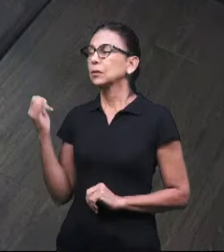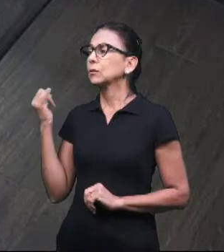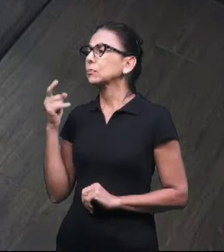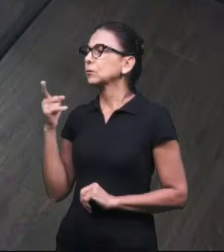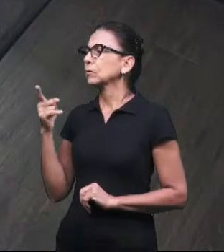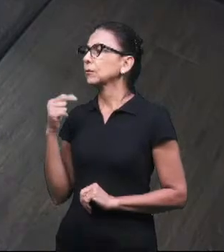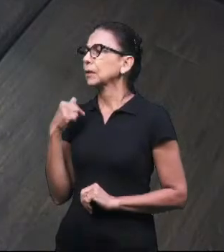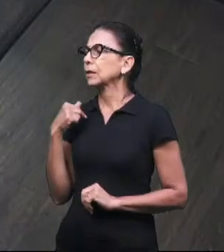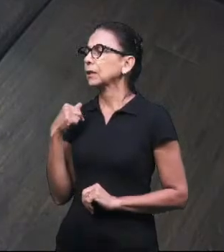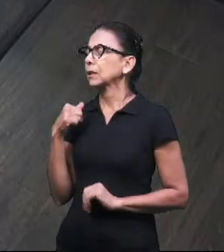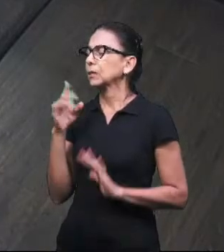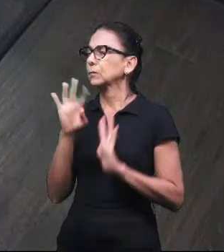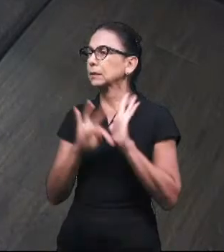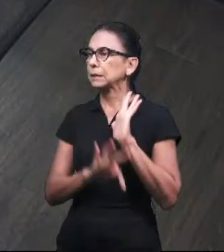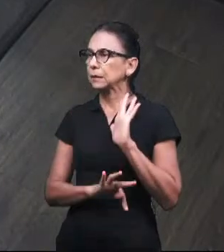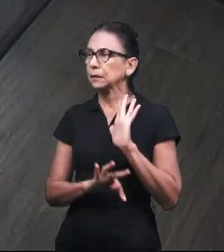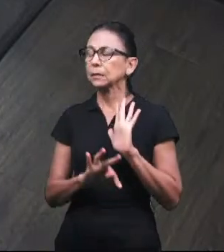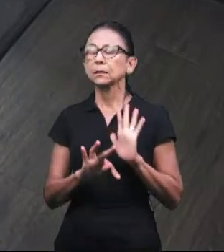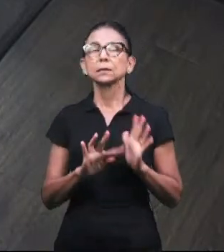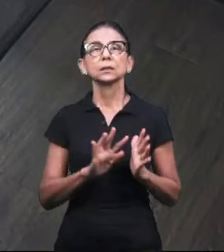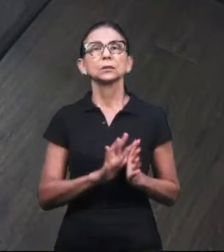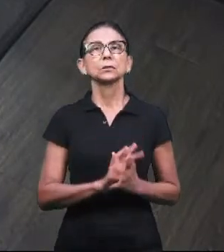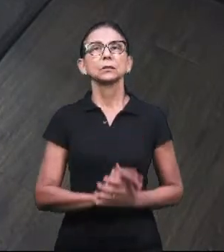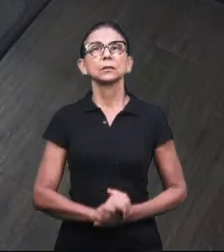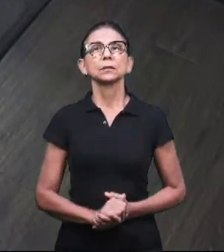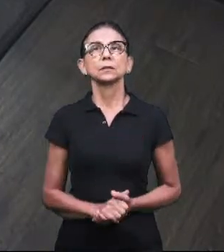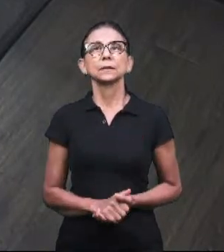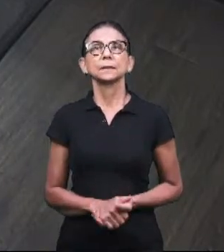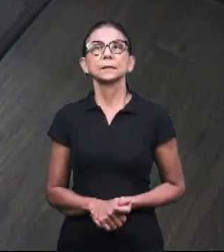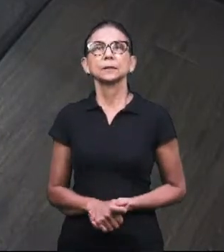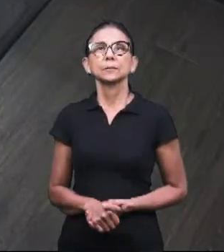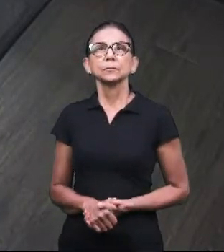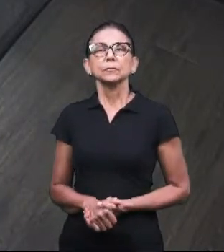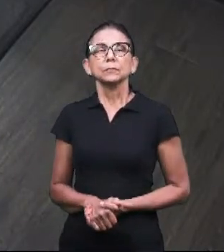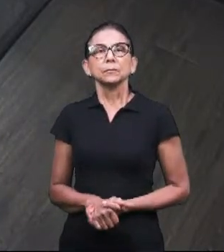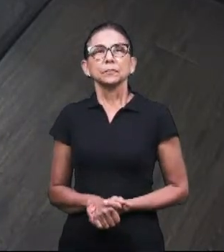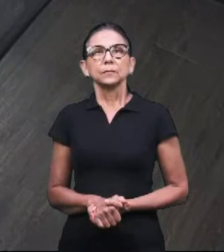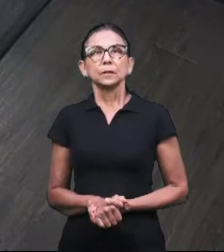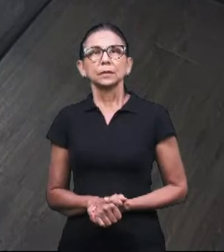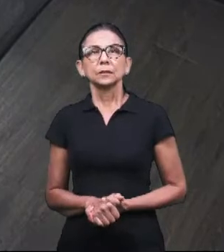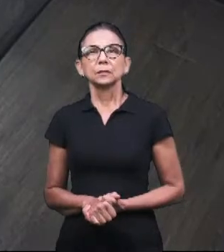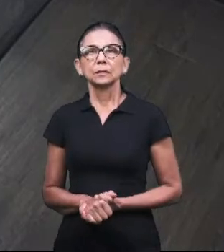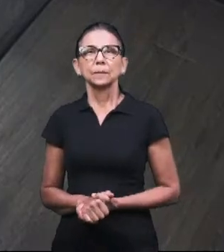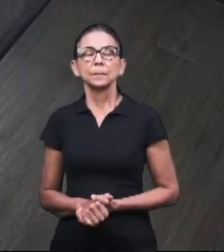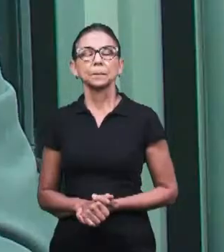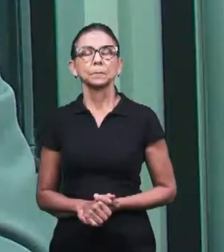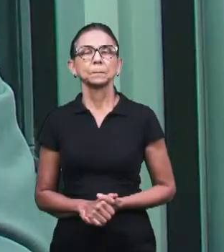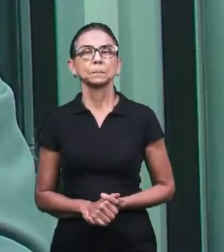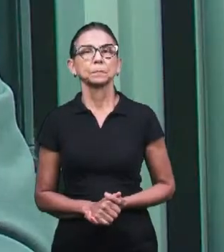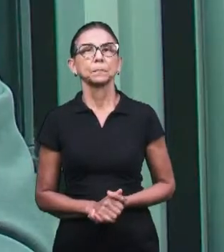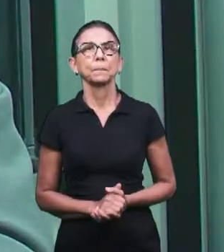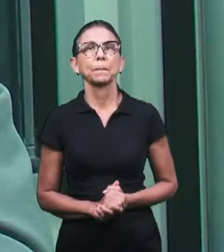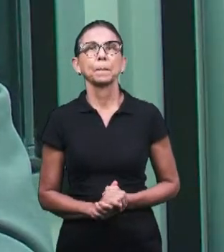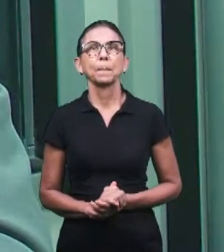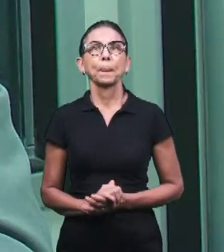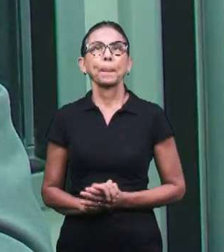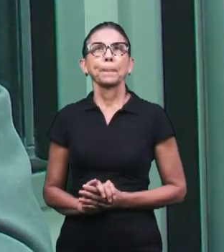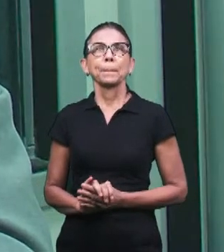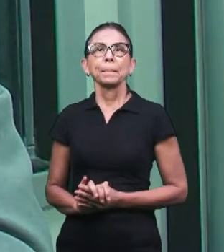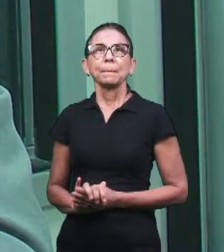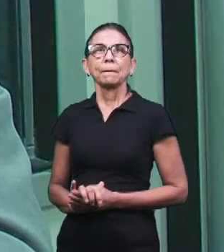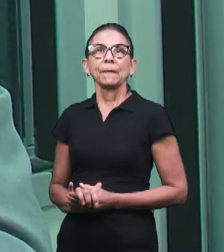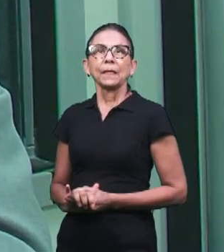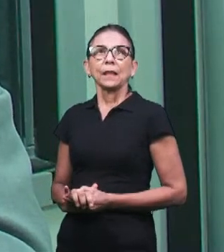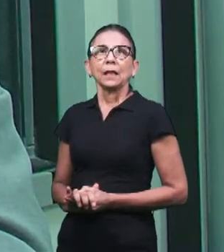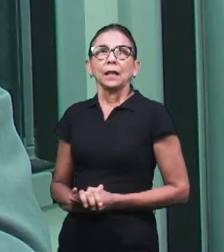as 8 horas para o culto. O texto, dando uma palhinha do que vai ser o texto da mensagem. O importante é que a gente consiga